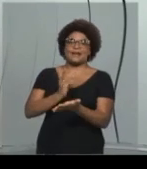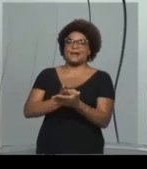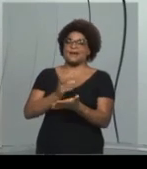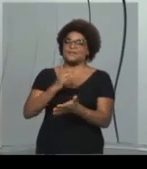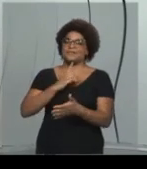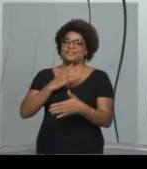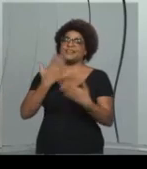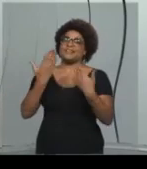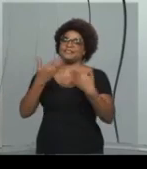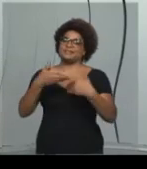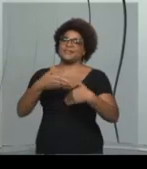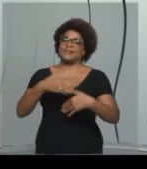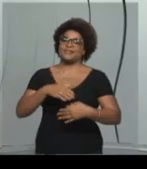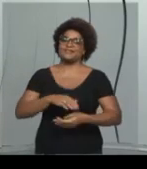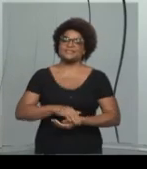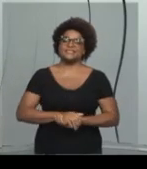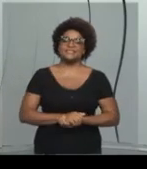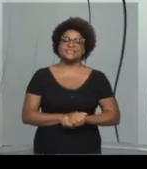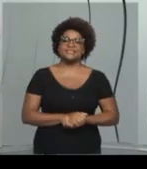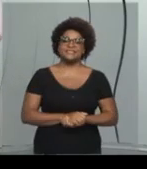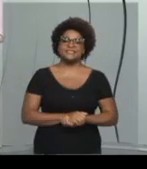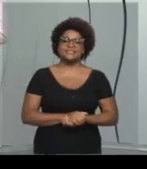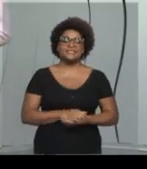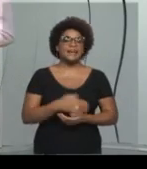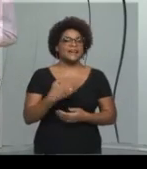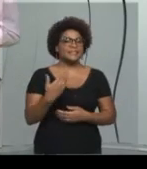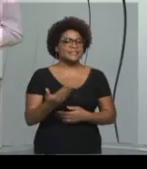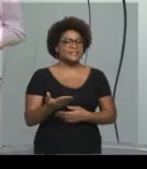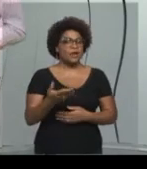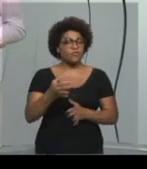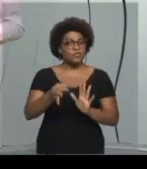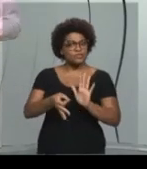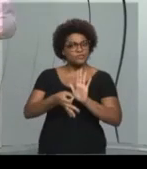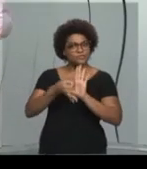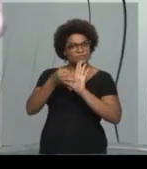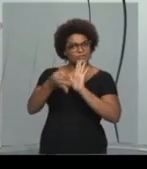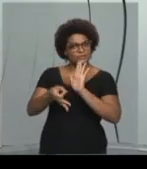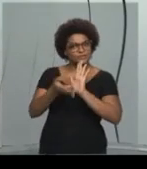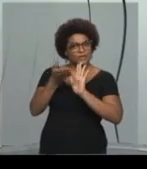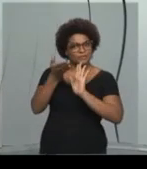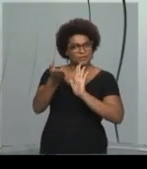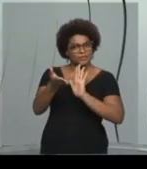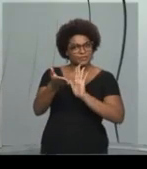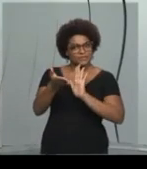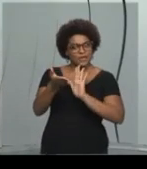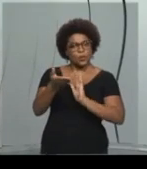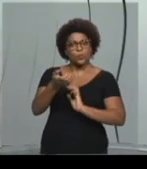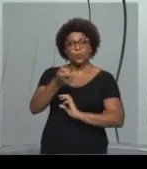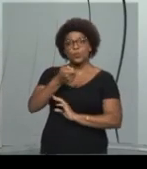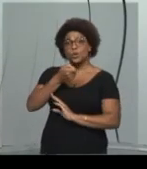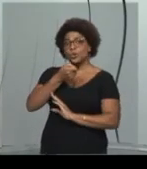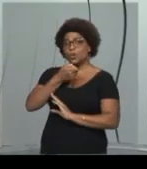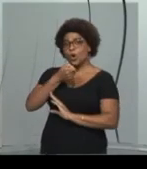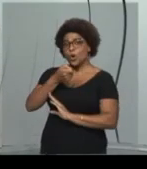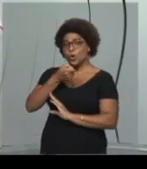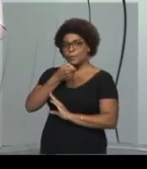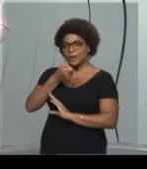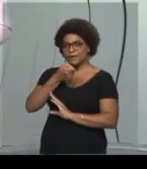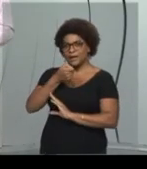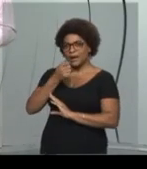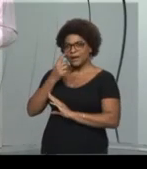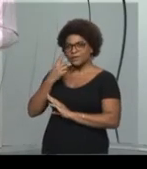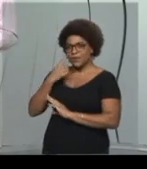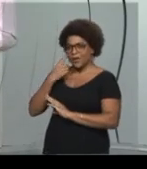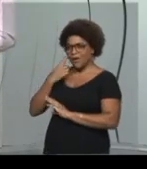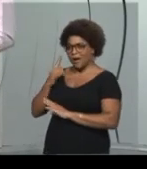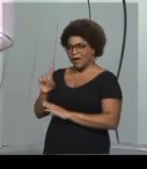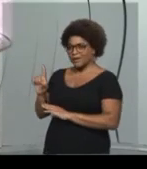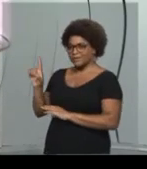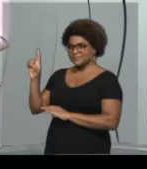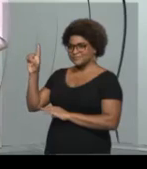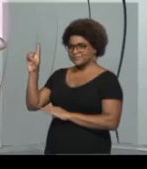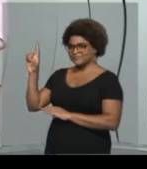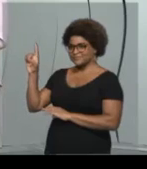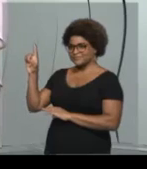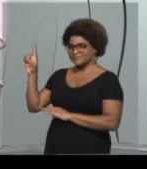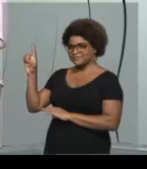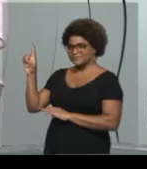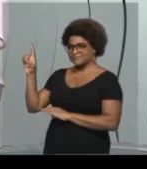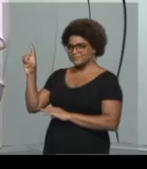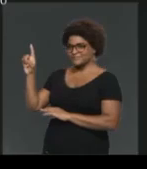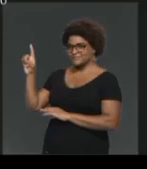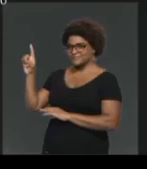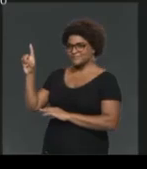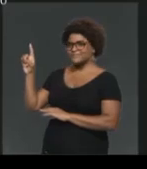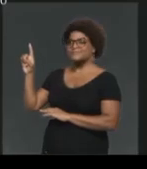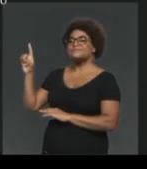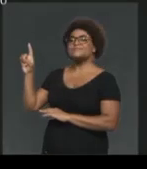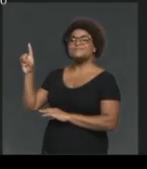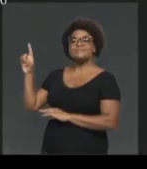Queria dar para você aqui uma sugestão de filme, um documento que pode ser visualizado, Requiem para